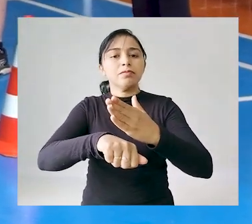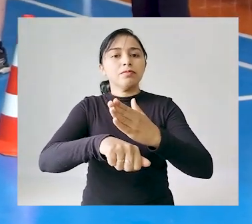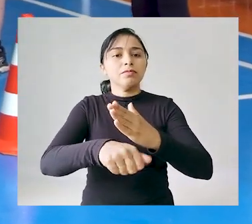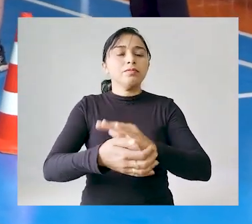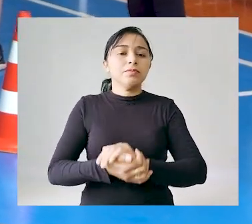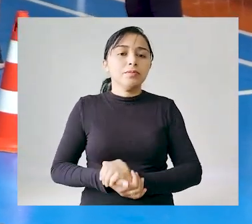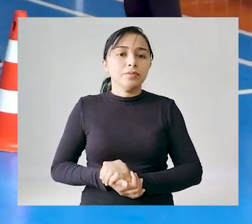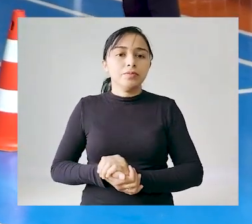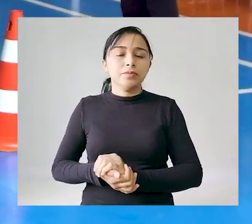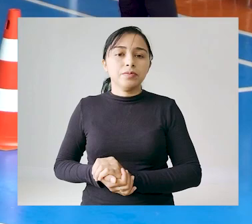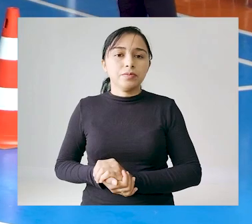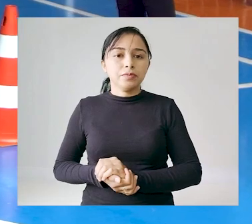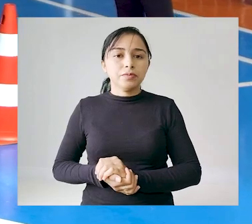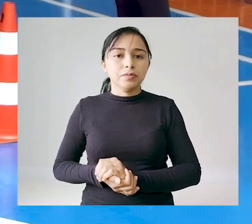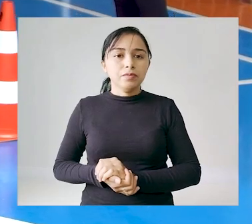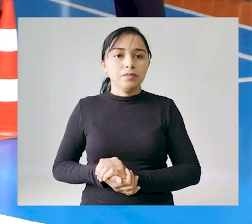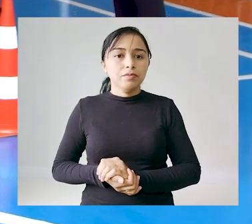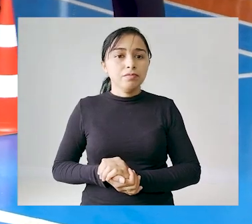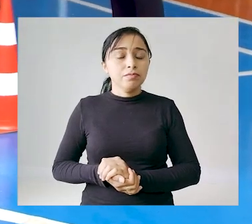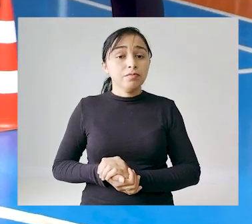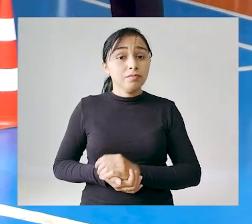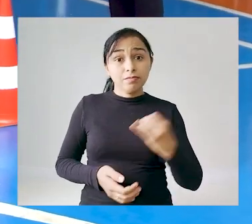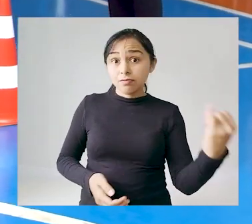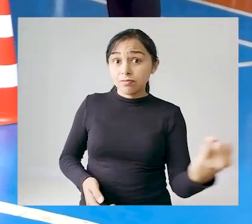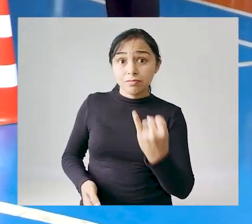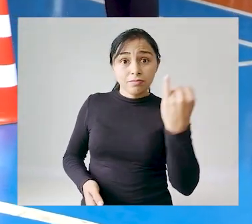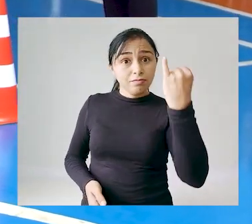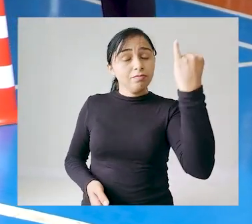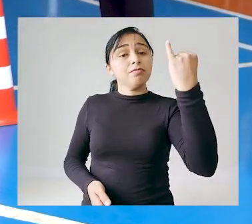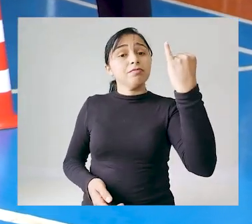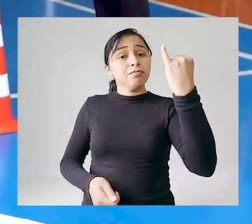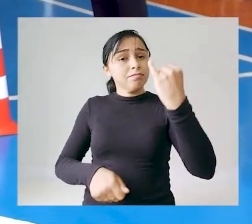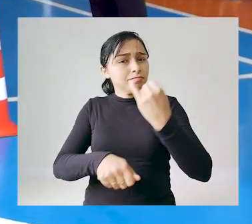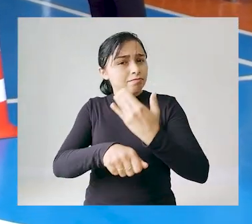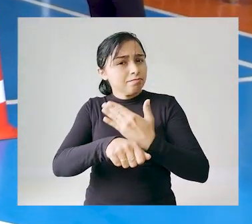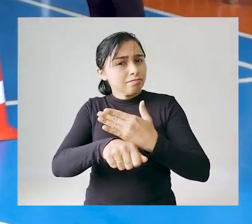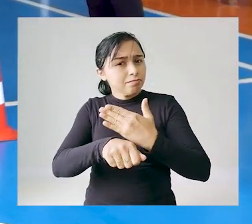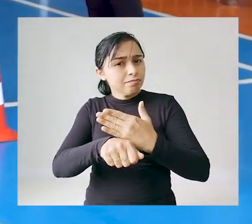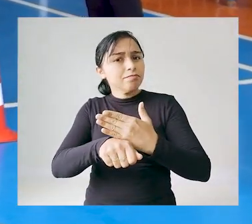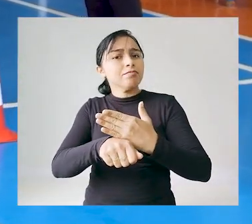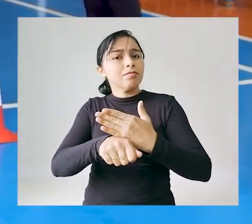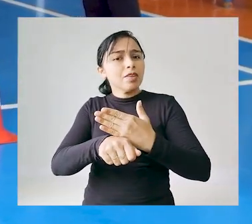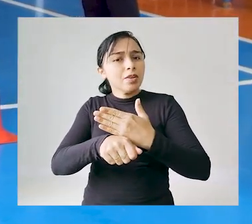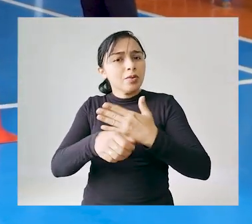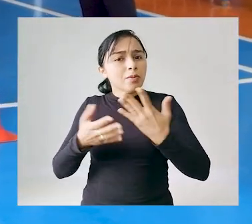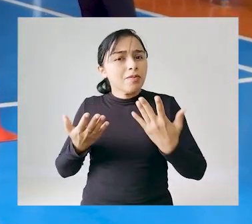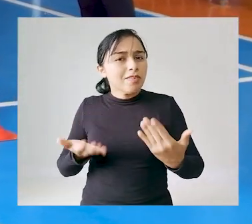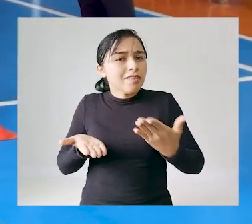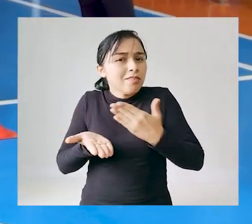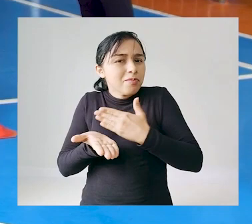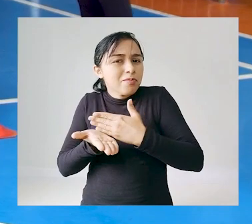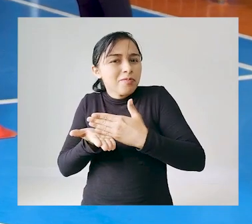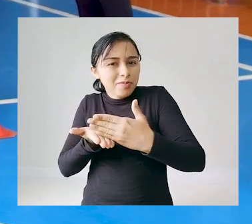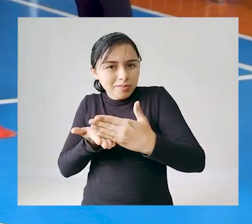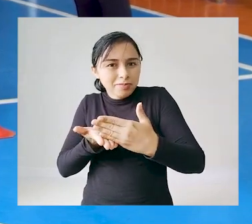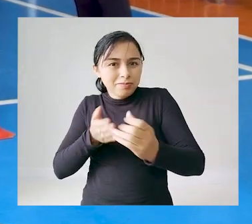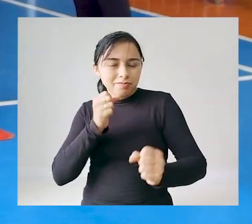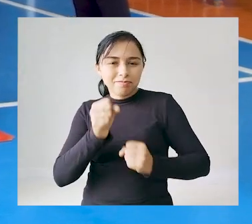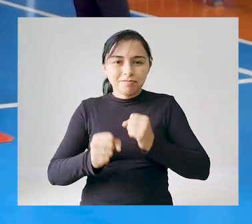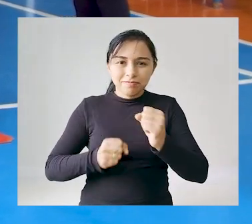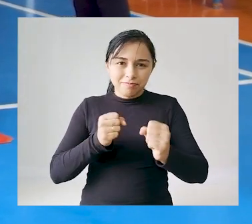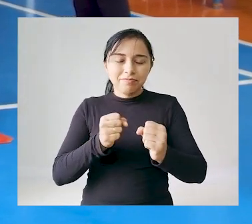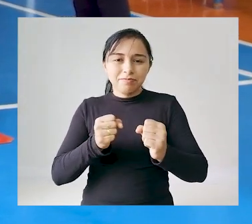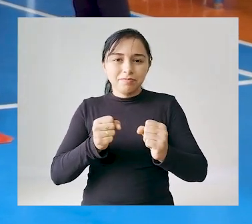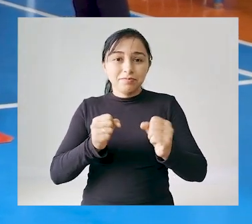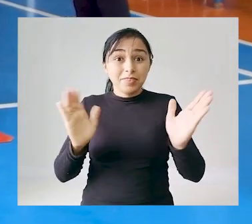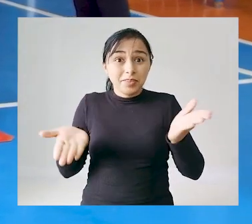E como bom aquecimento para o atletismo que nós estamos trabalhando, nós vamos iniciar com uma corrida leve,